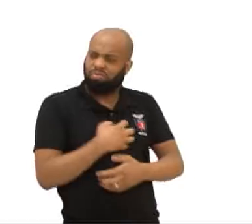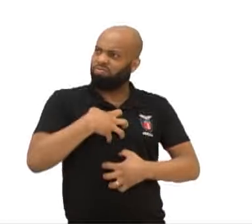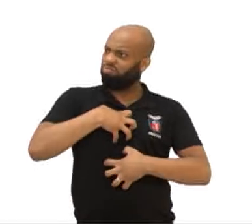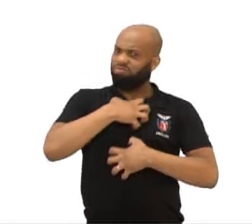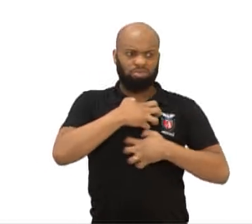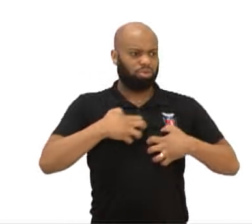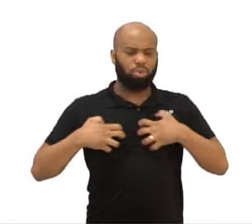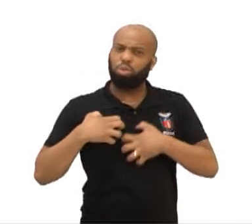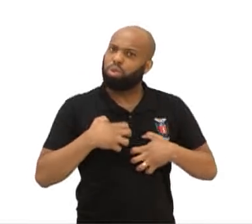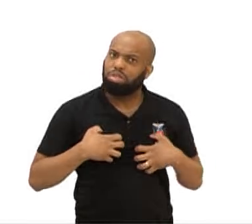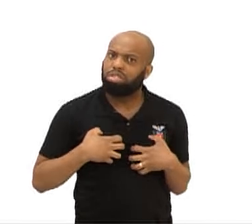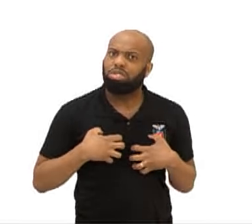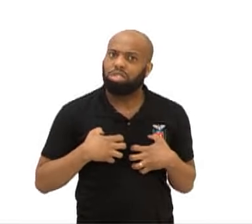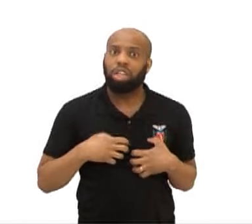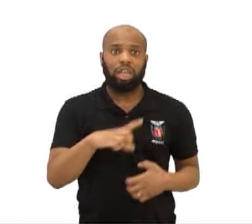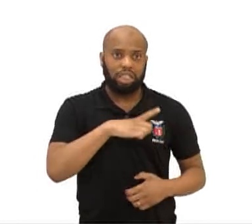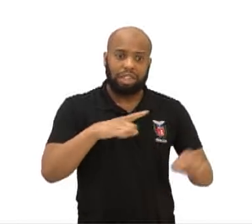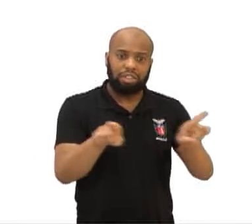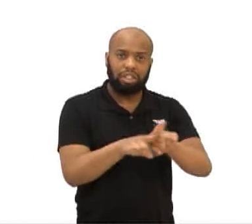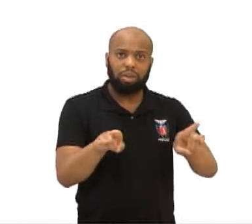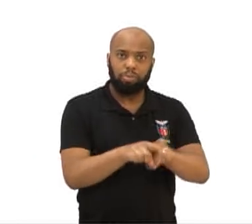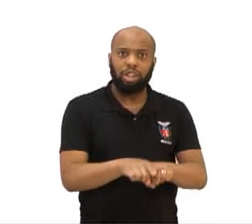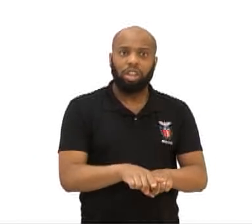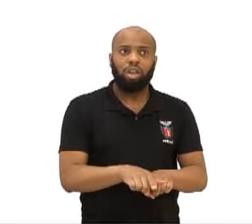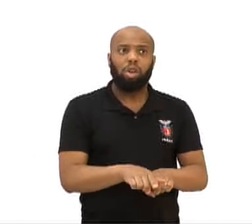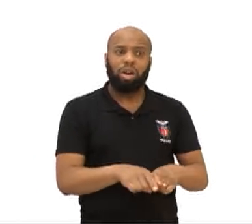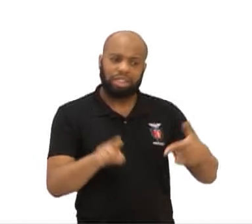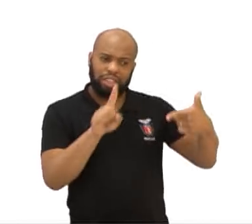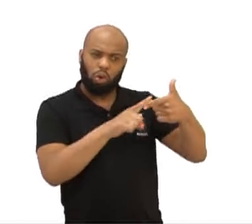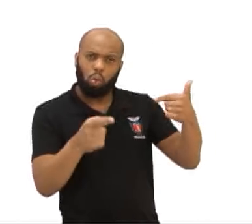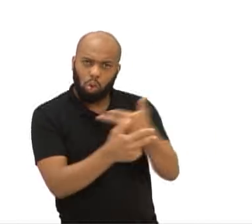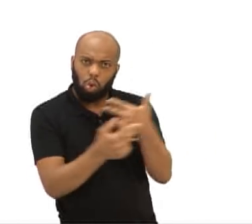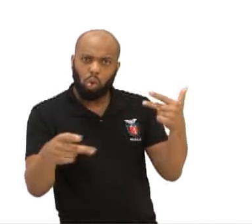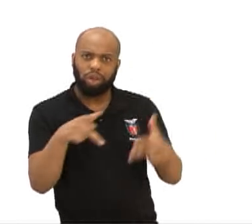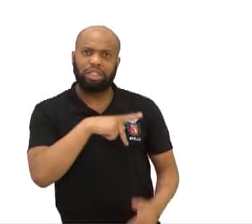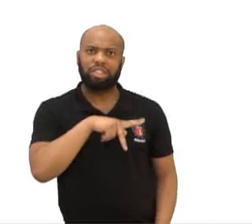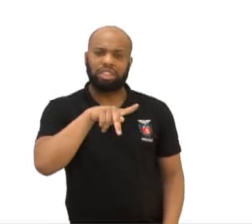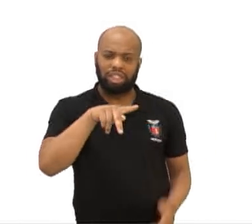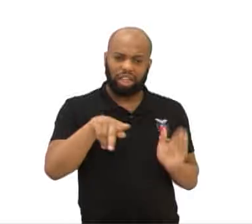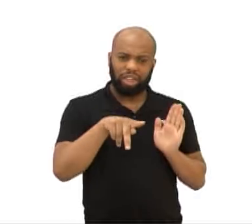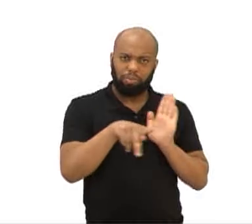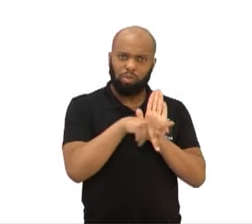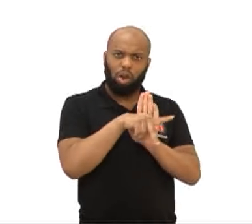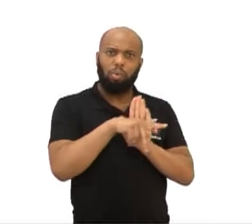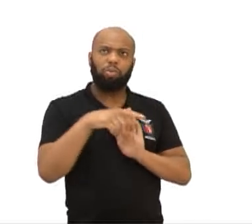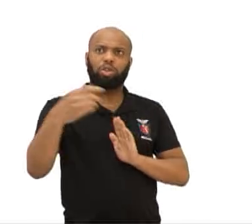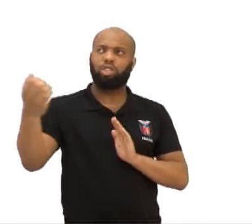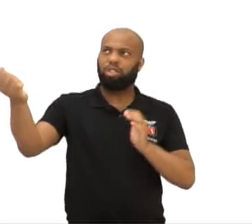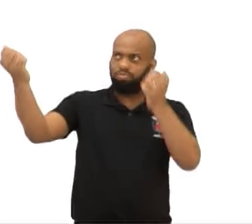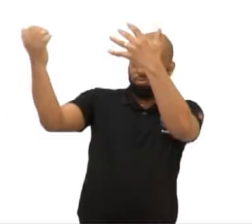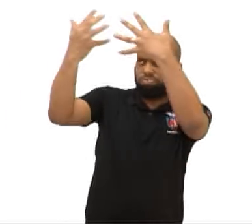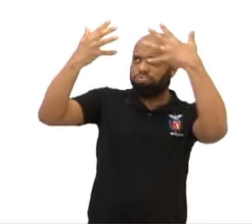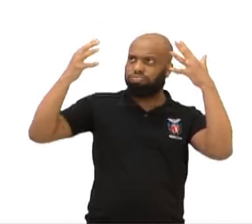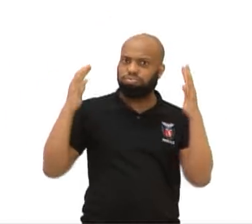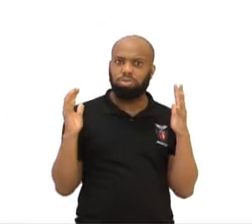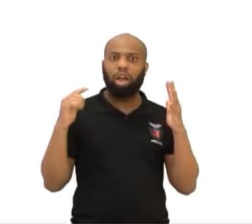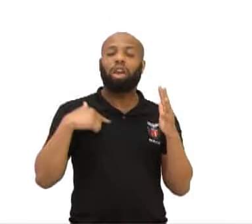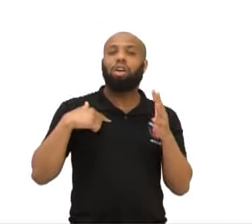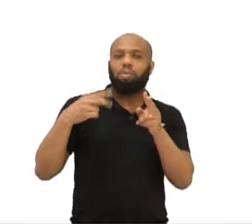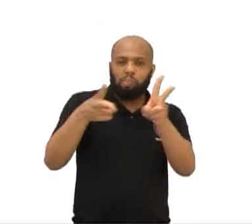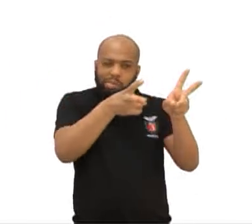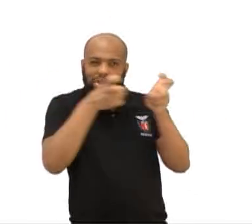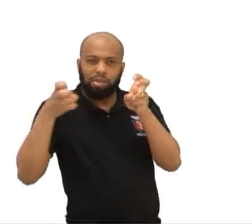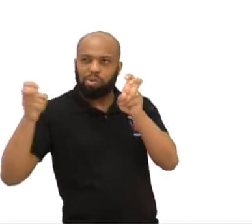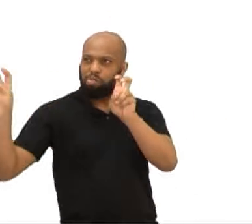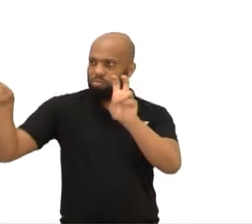perturbou. Houve uma segunda aberta entre as nuvens espessas que me cobriam. Percebi muitas